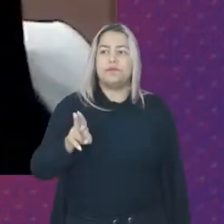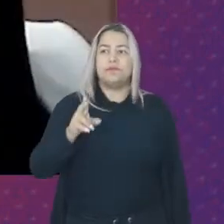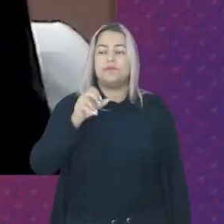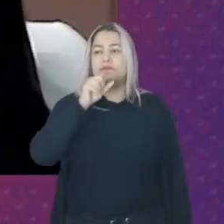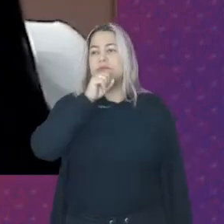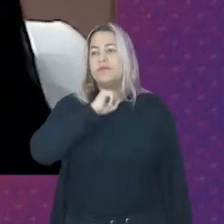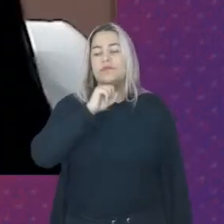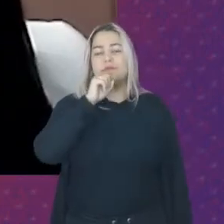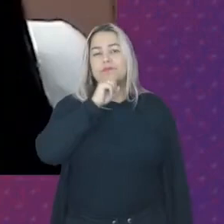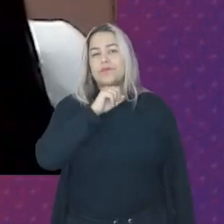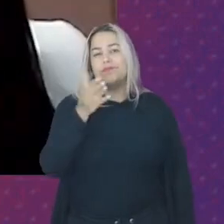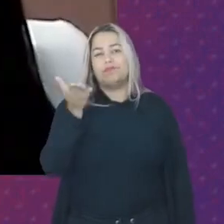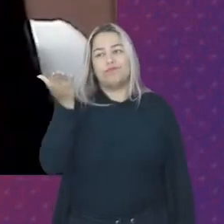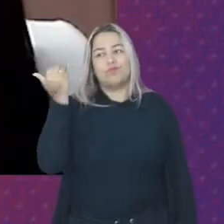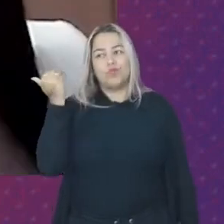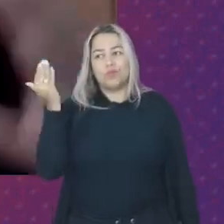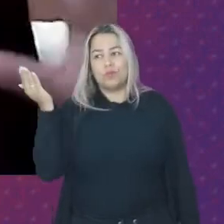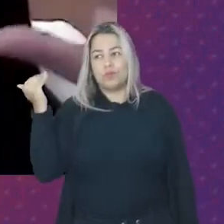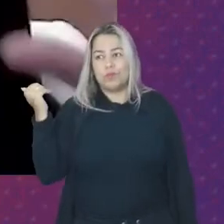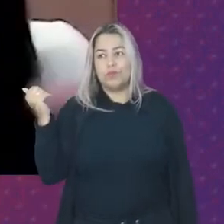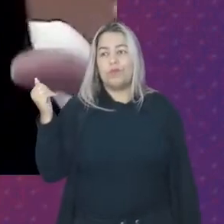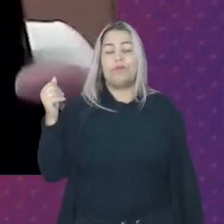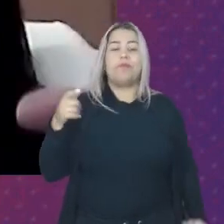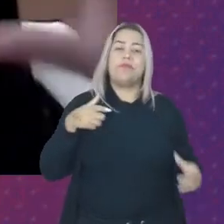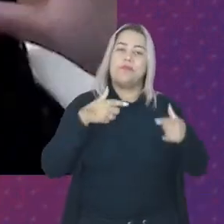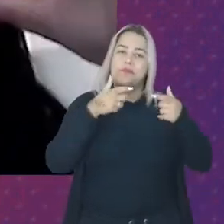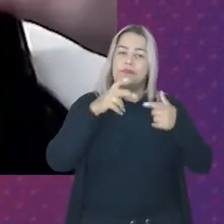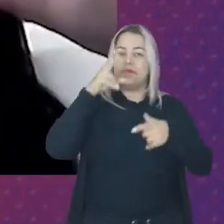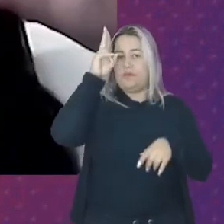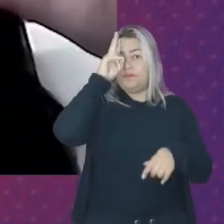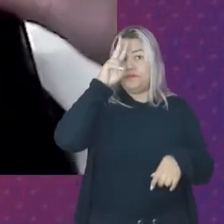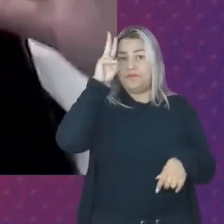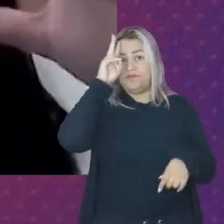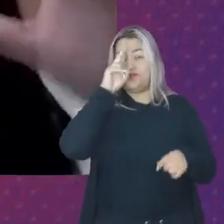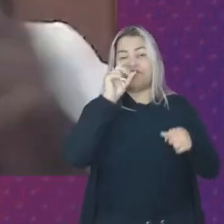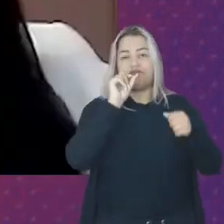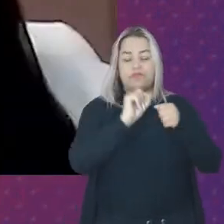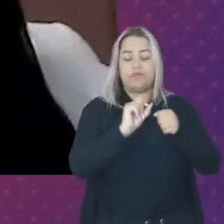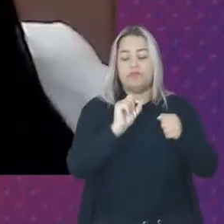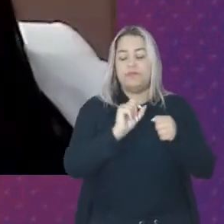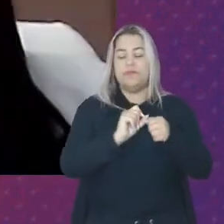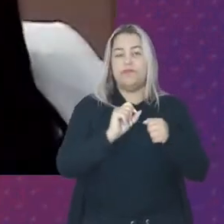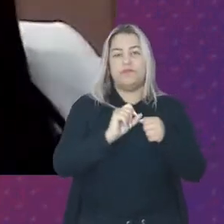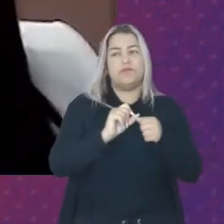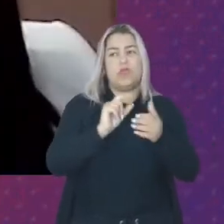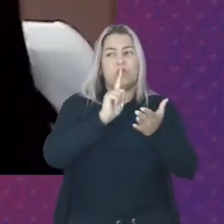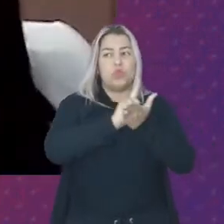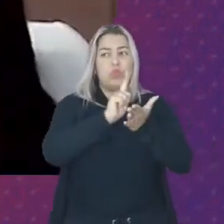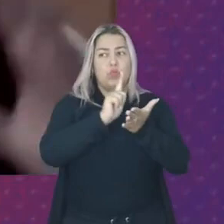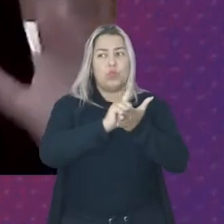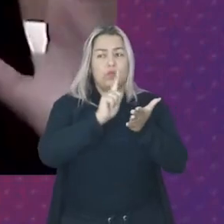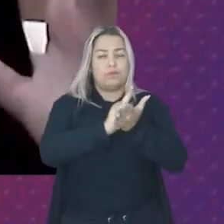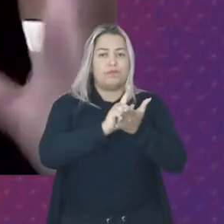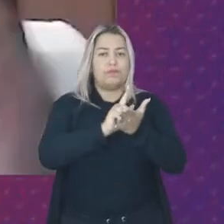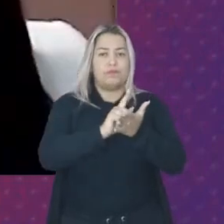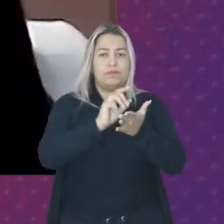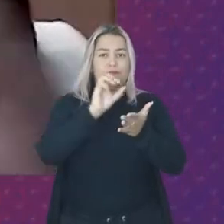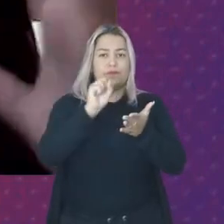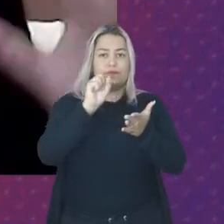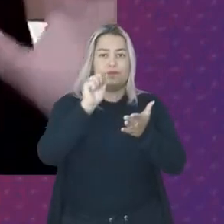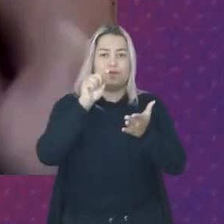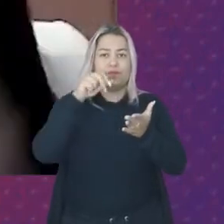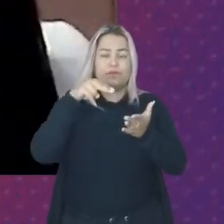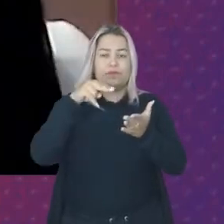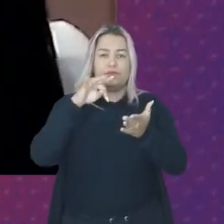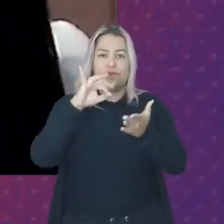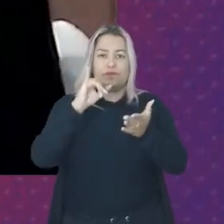velhas fórmulas de antigamente, onde, lembra que faziam aquele santinho virtual, dizendo que...